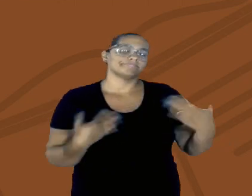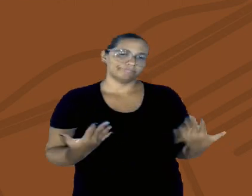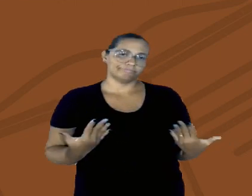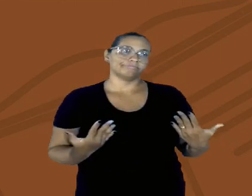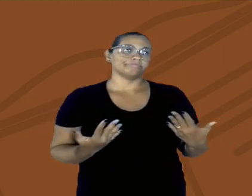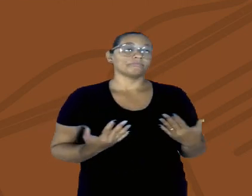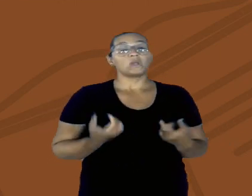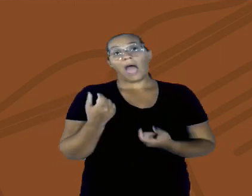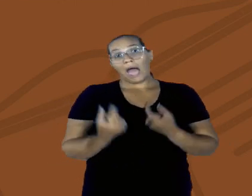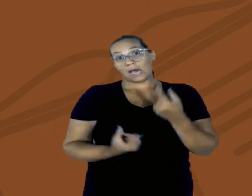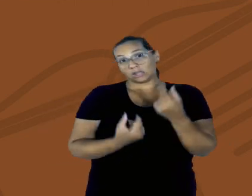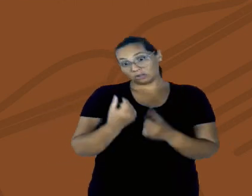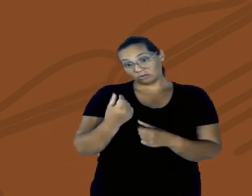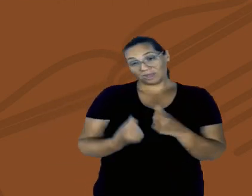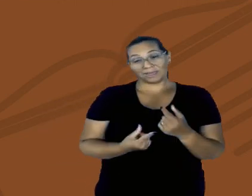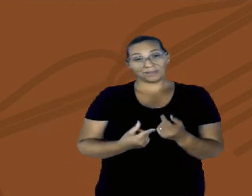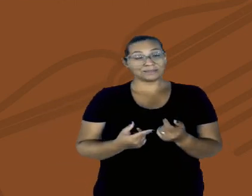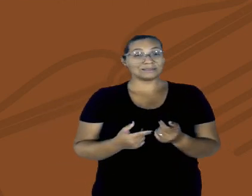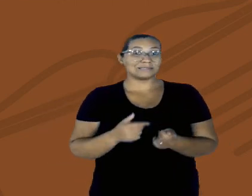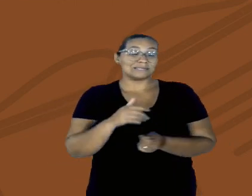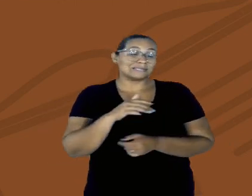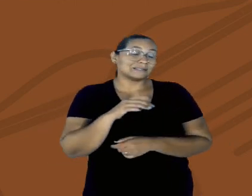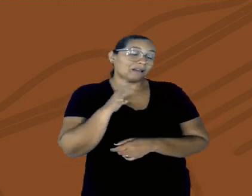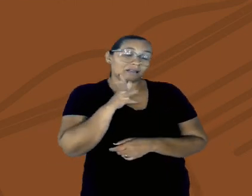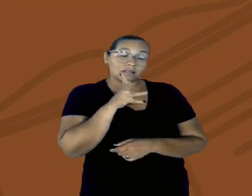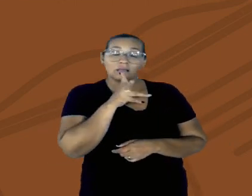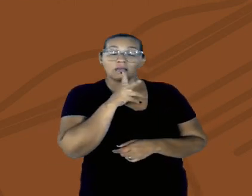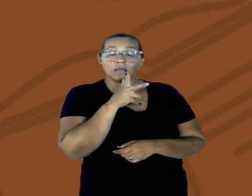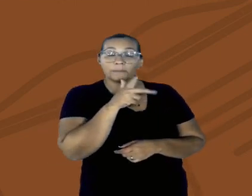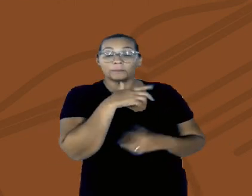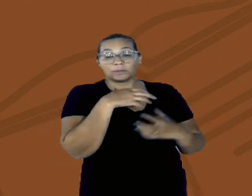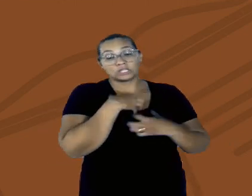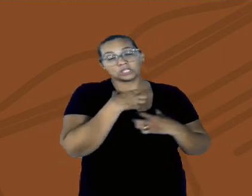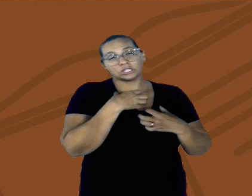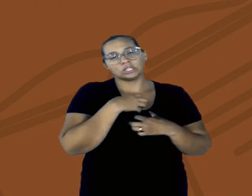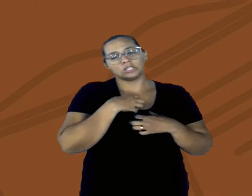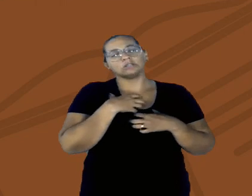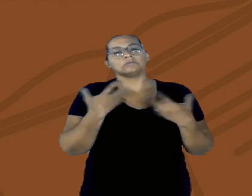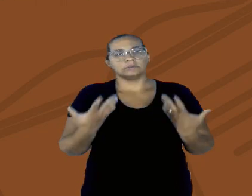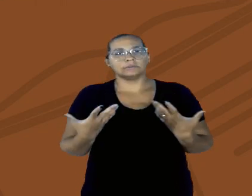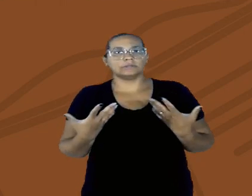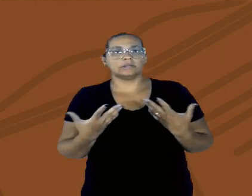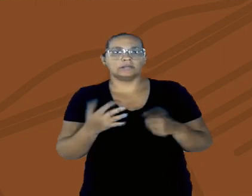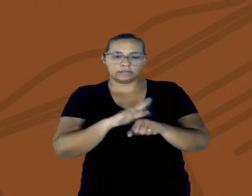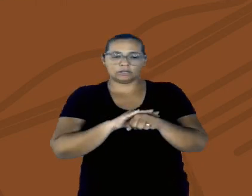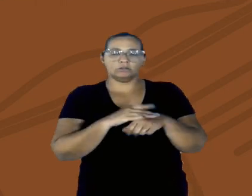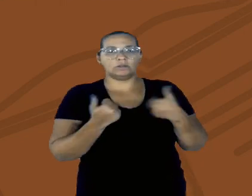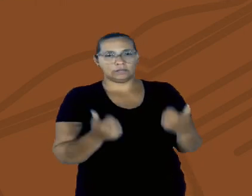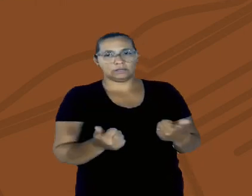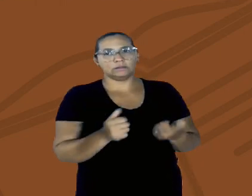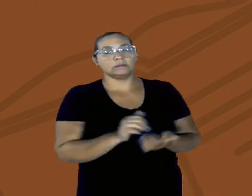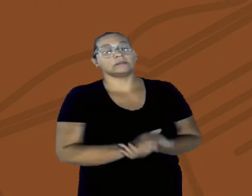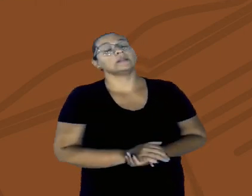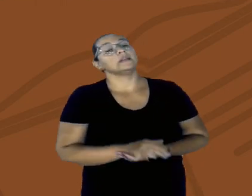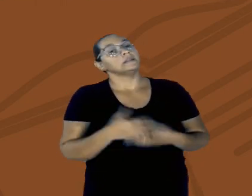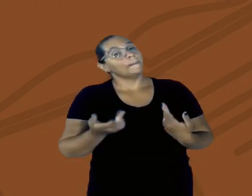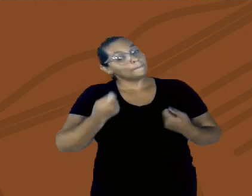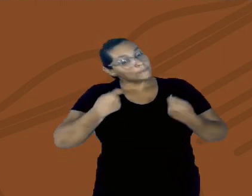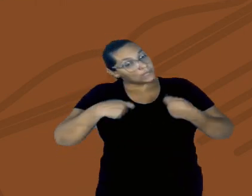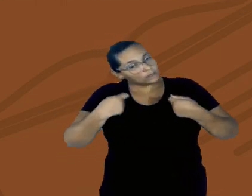é mais eficaz, é mais assertivo utilizar o termo IST para fazer o diagnóstico de forma precisa, o tratamento da forma